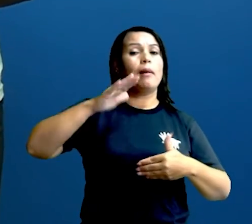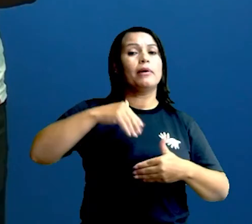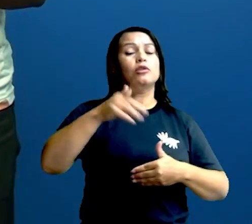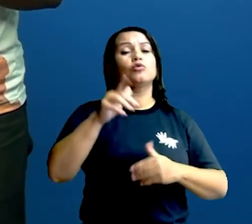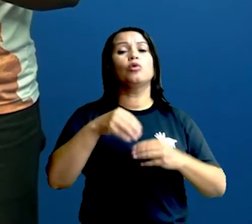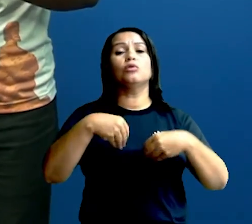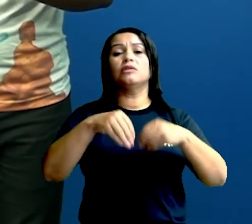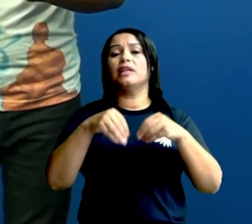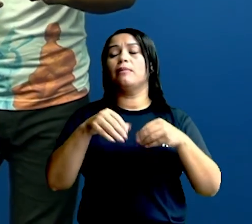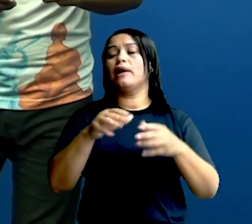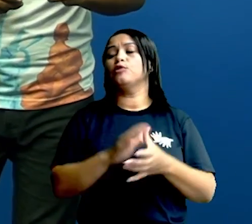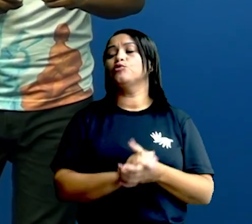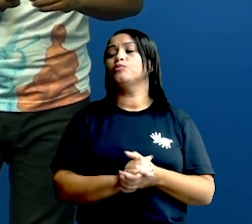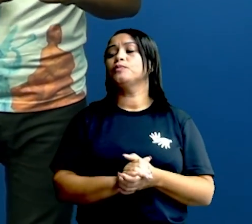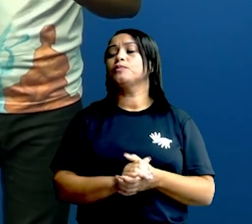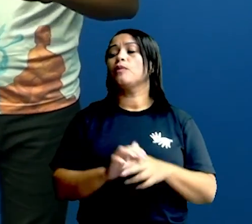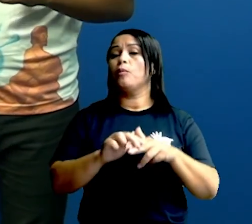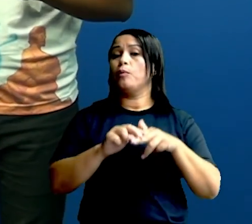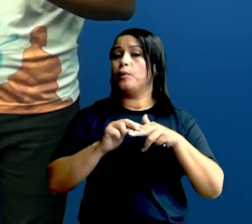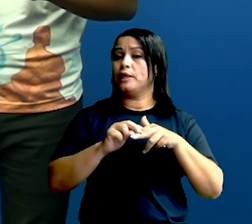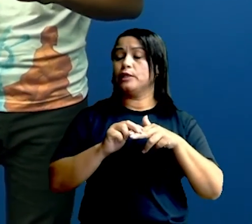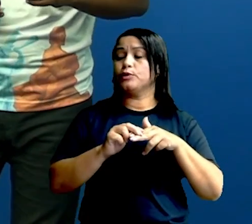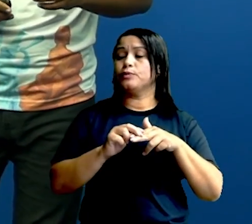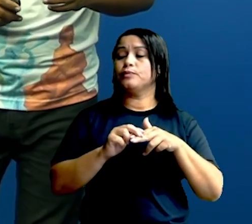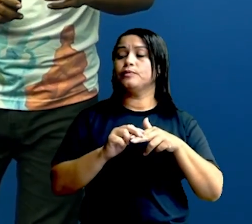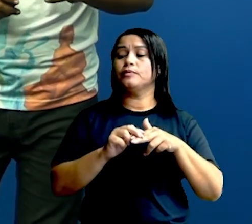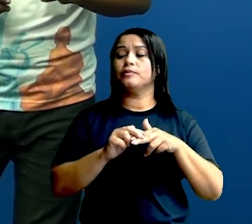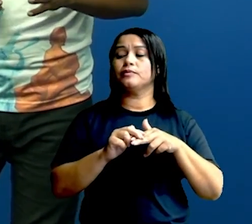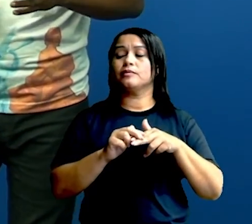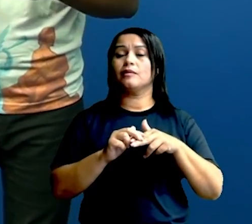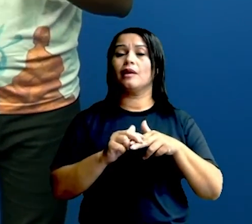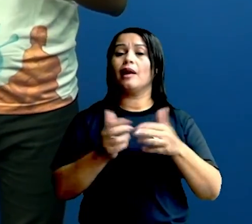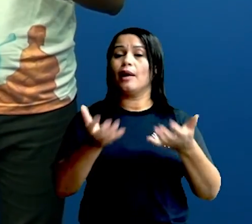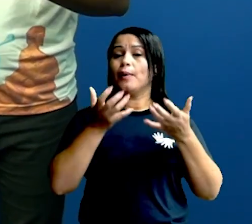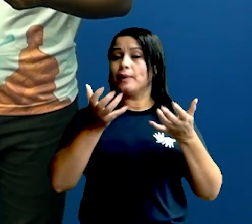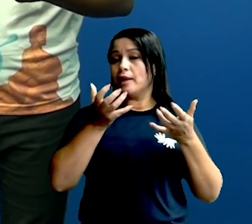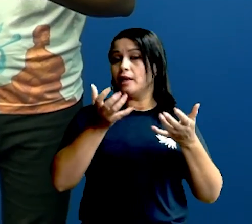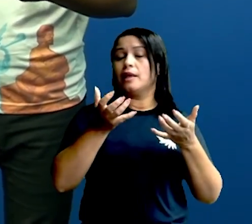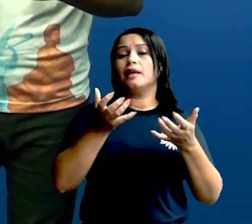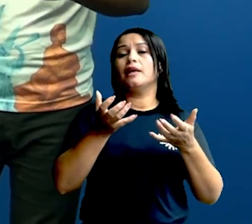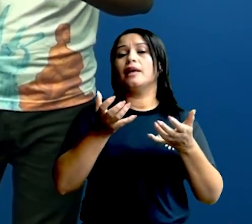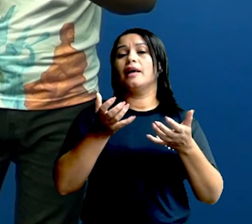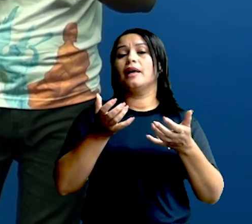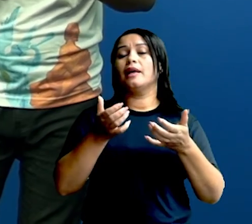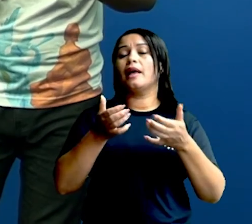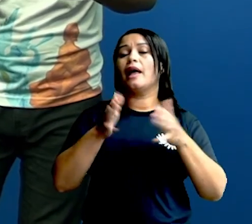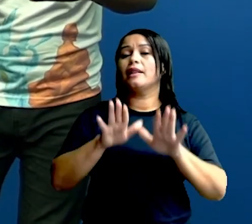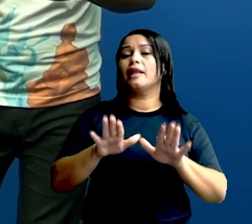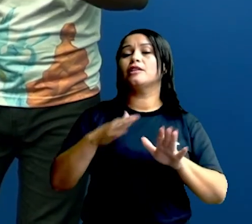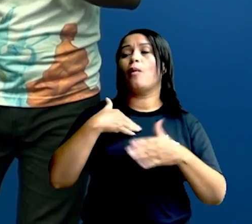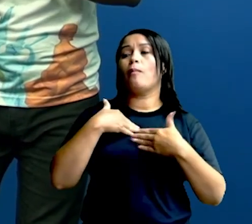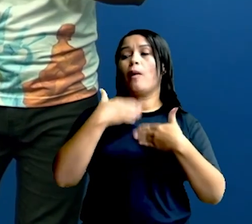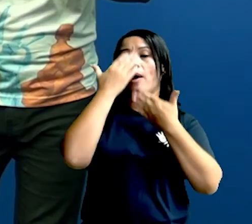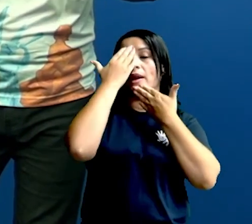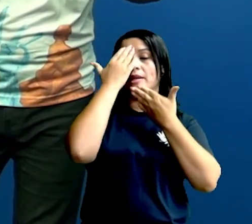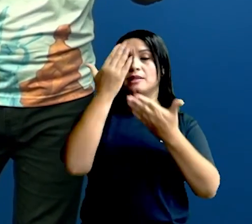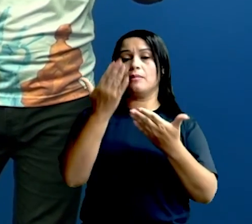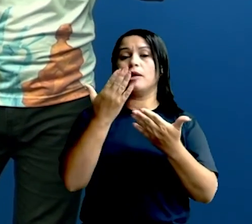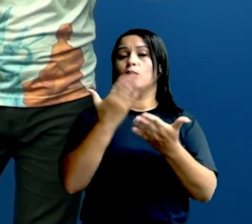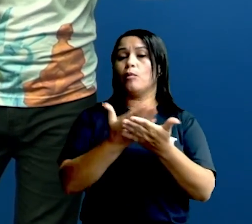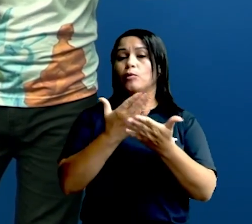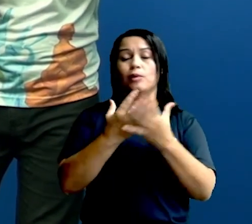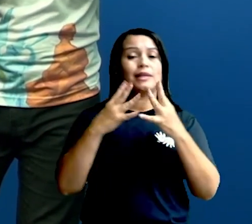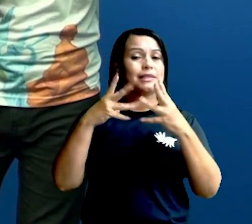invertebrados. Portanto, gente, eu queria deixar o meu agradecimento por todas essas